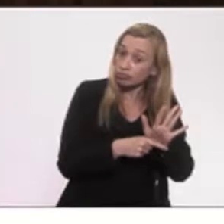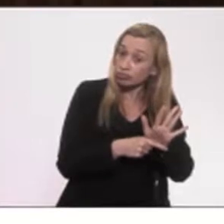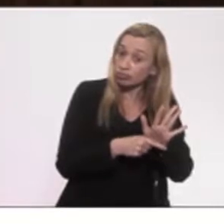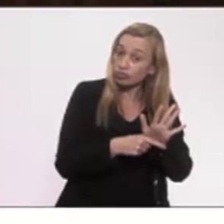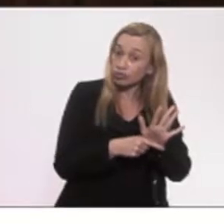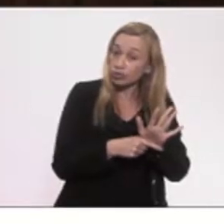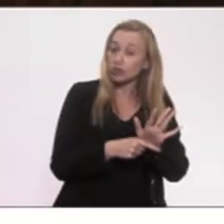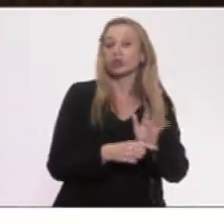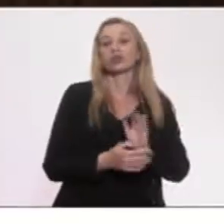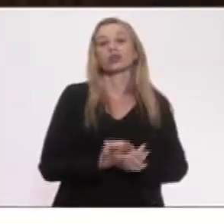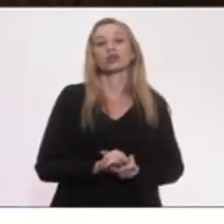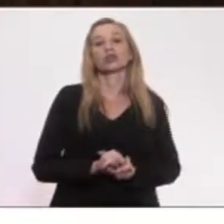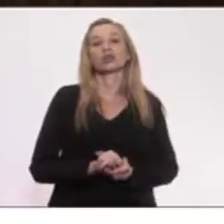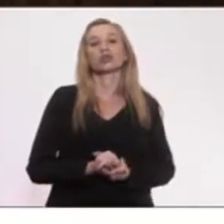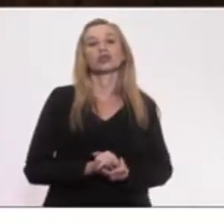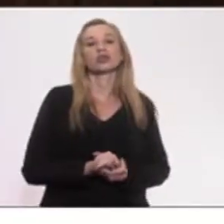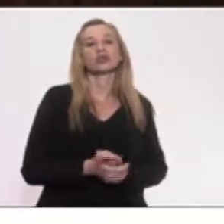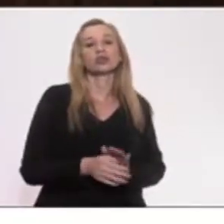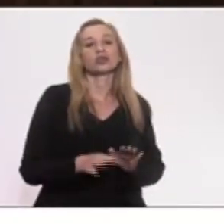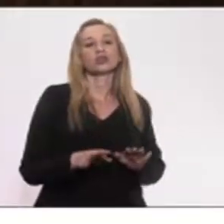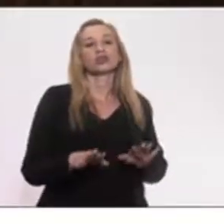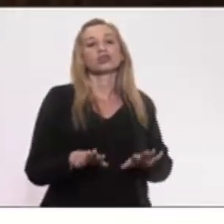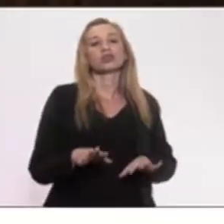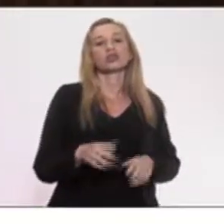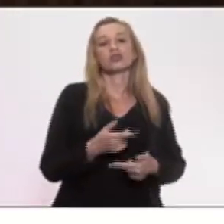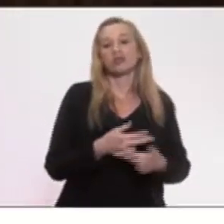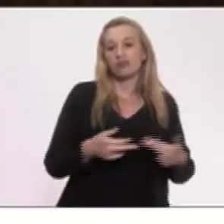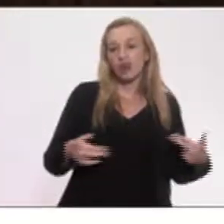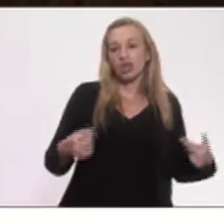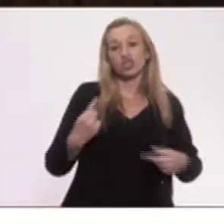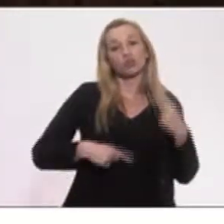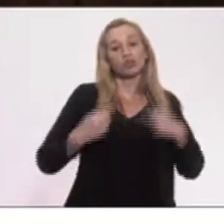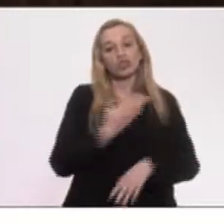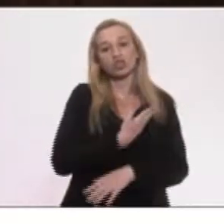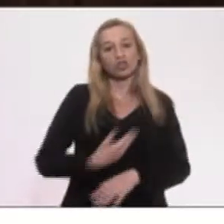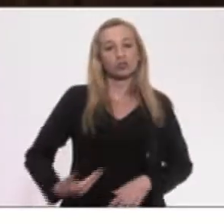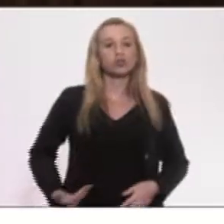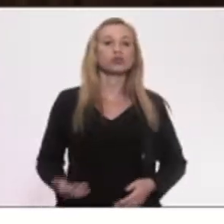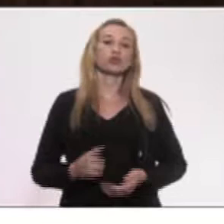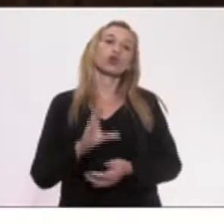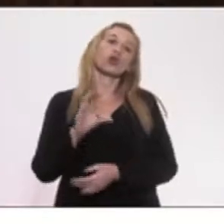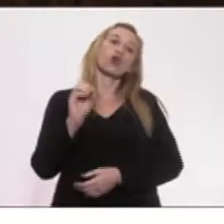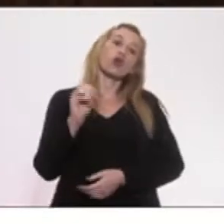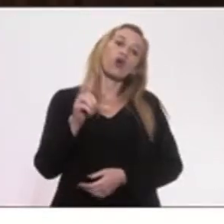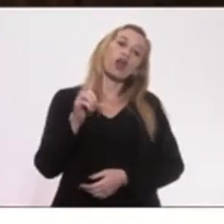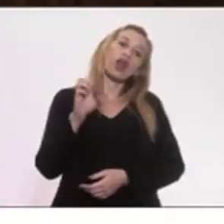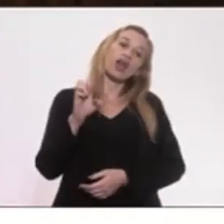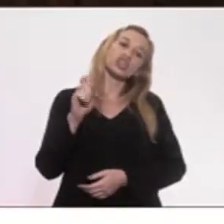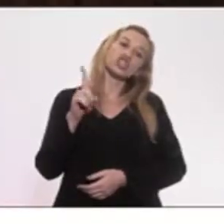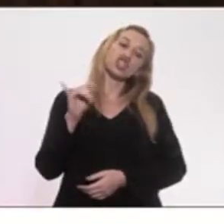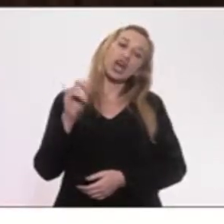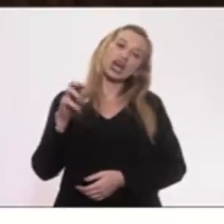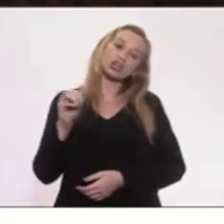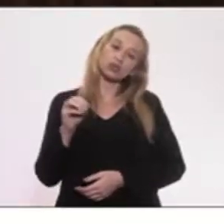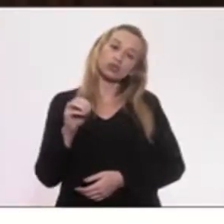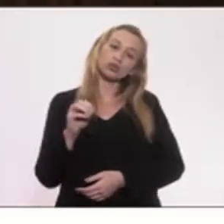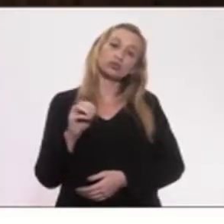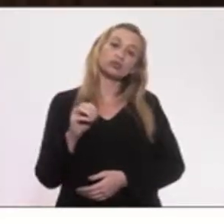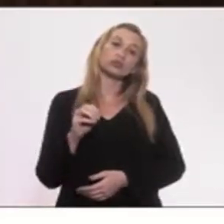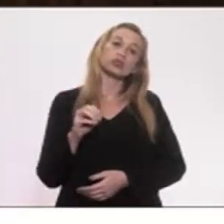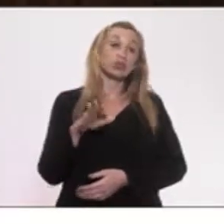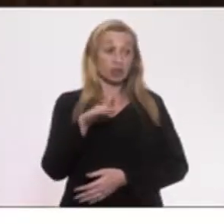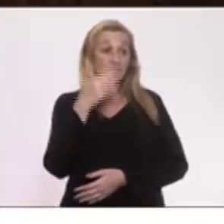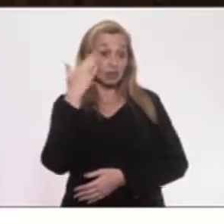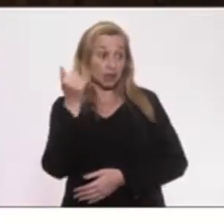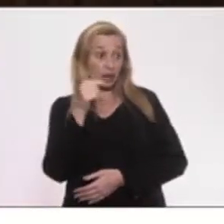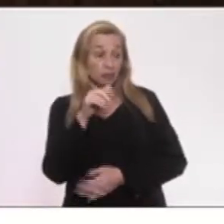as diretrizes de determinadas políticas públicas. Órgãos colegiados esses que são, como Vossa Excelência sabe muito